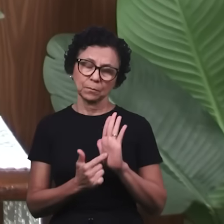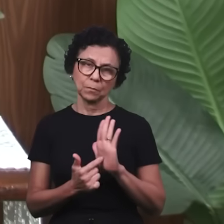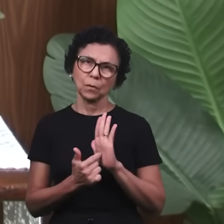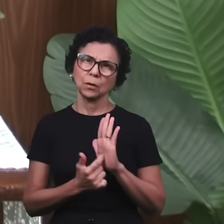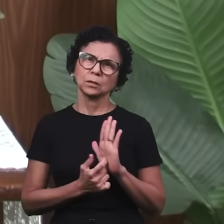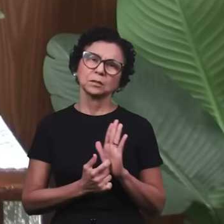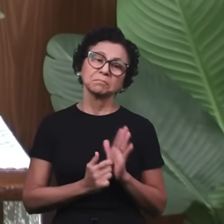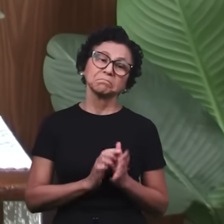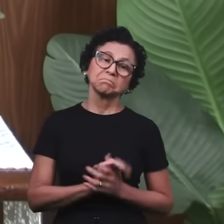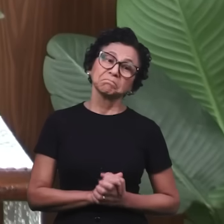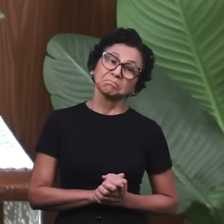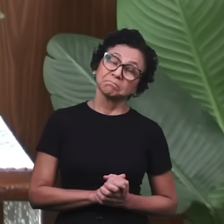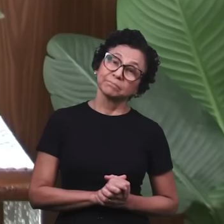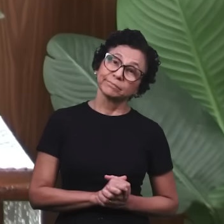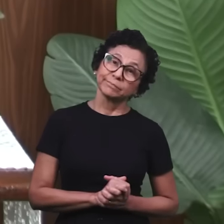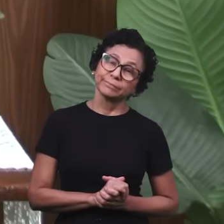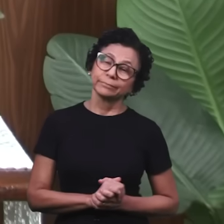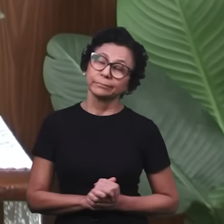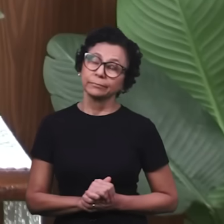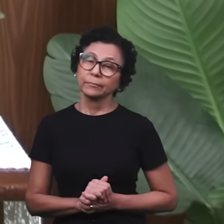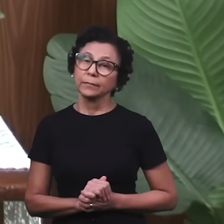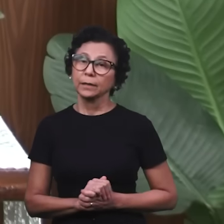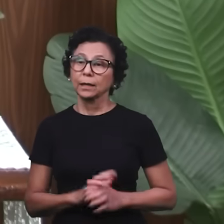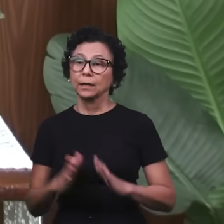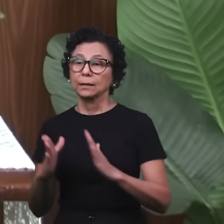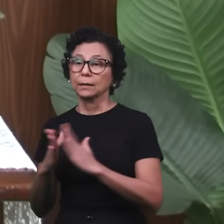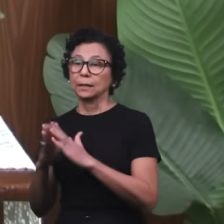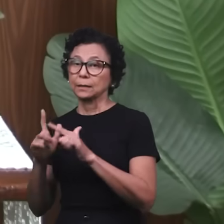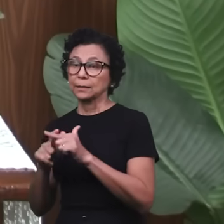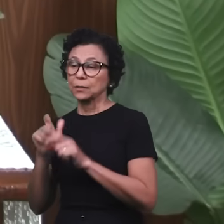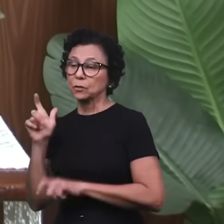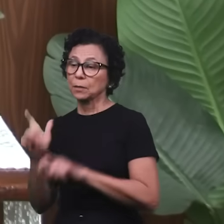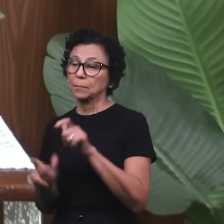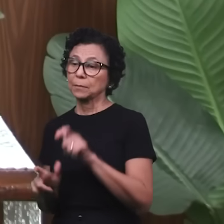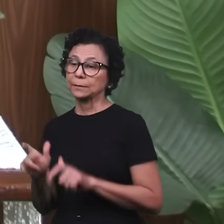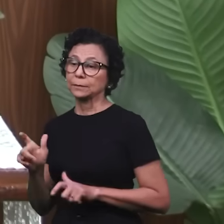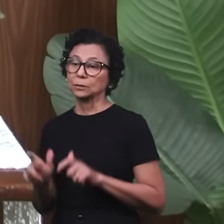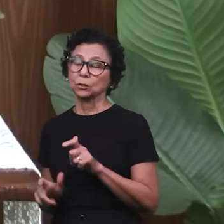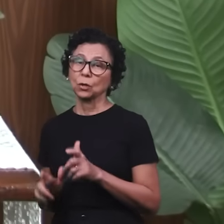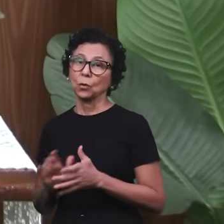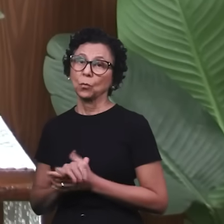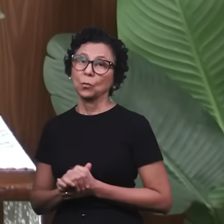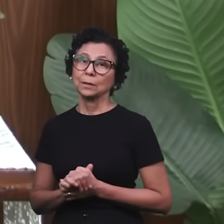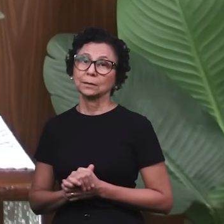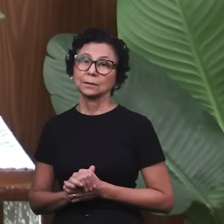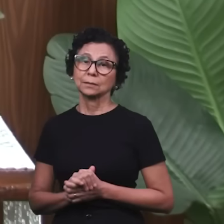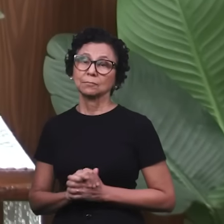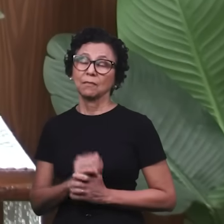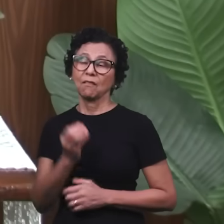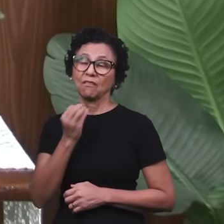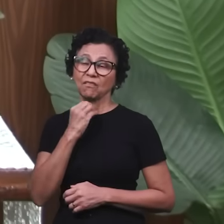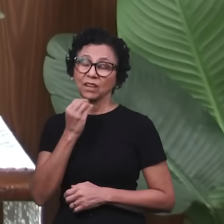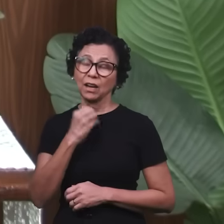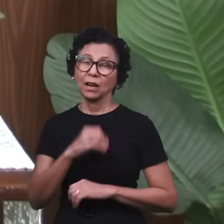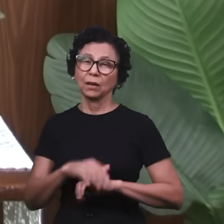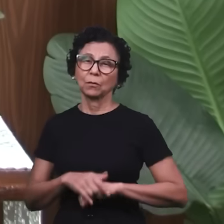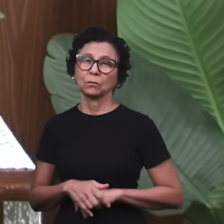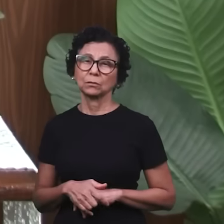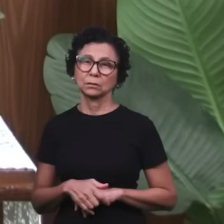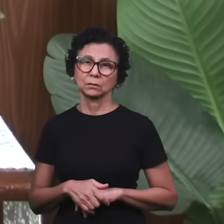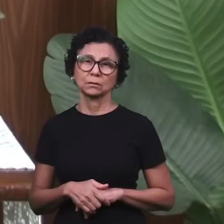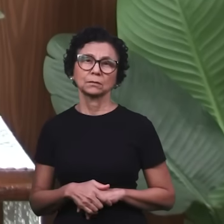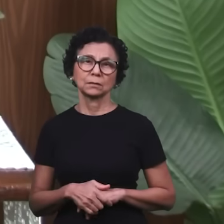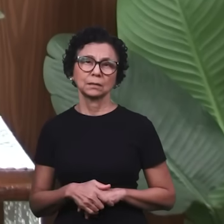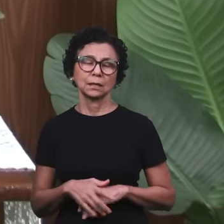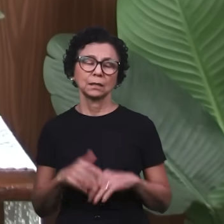por não discernirem o corpo, estão fracos, doentes e dormem, sendo que o verbo